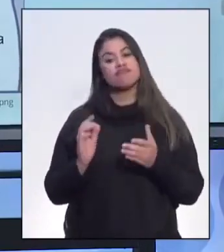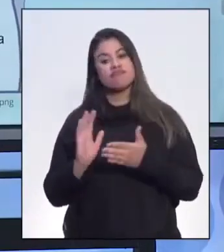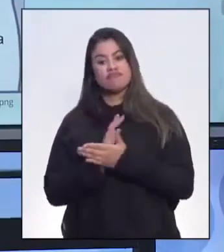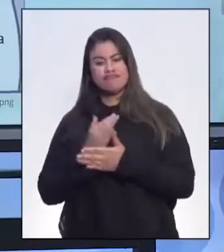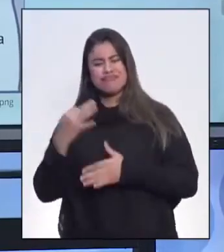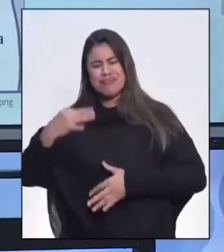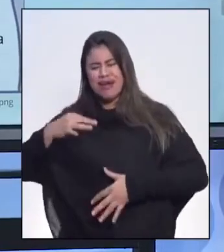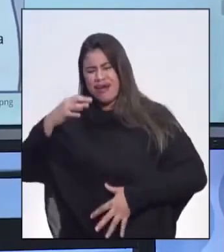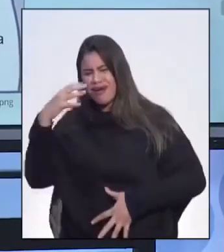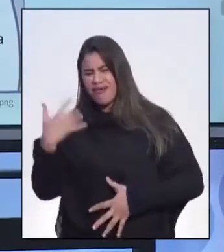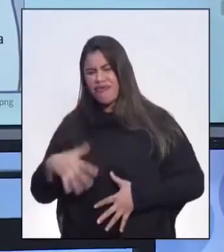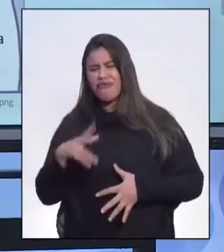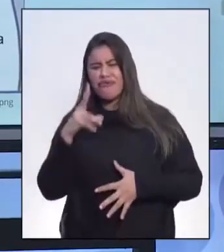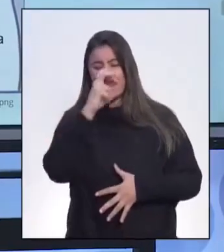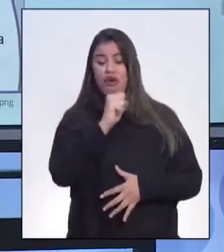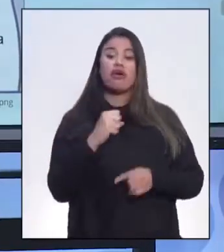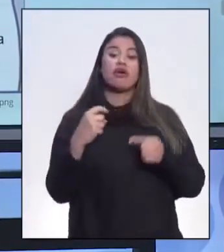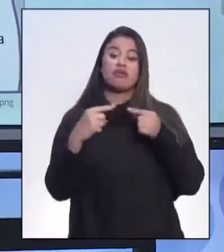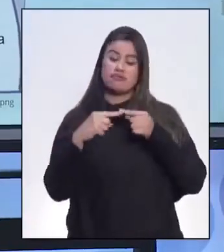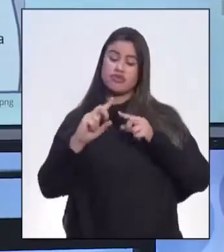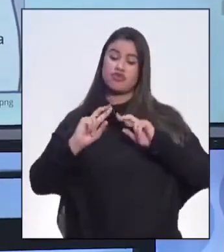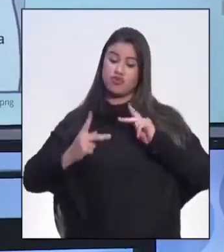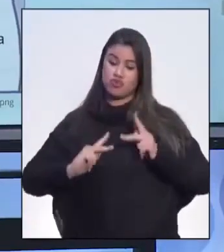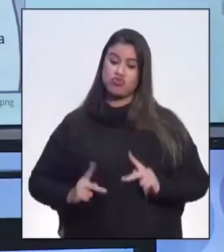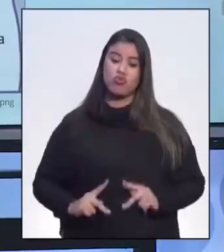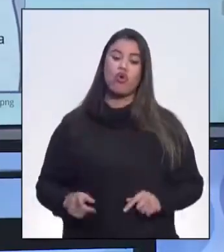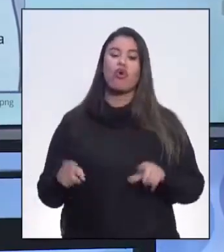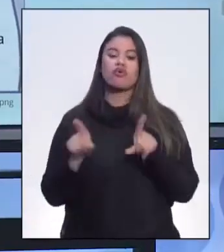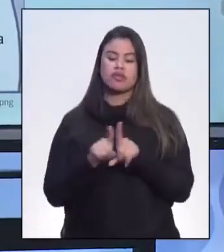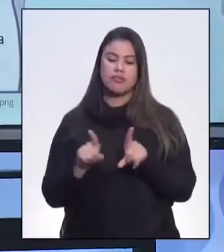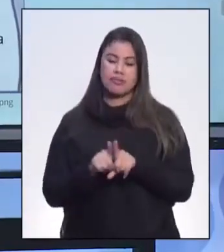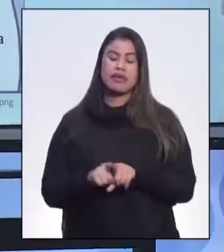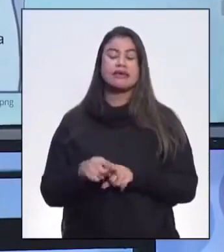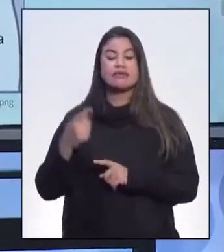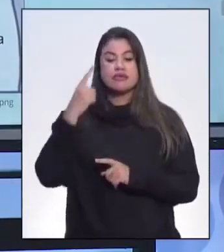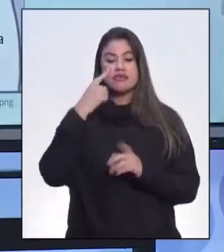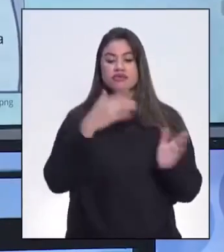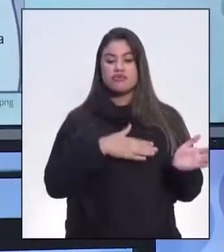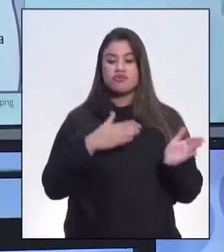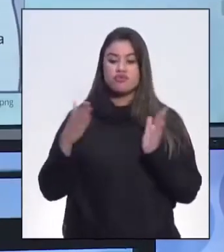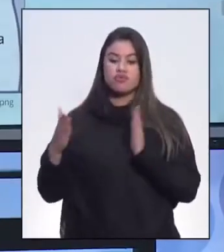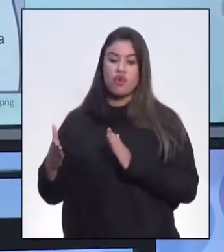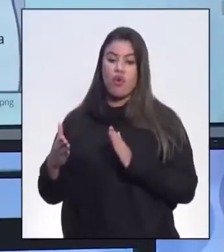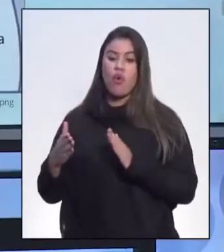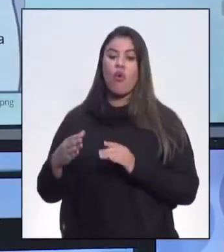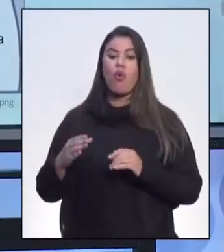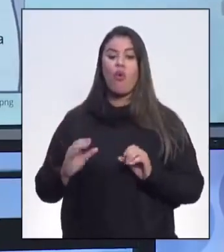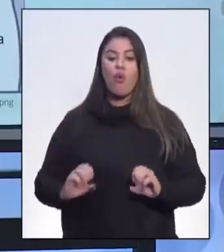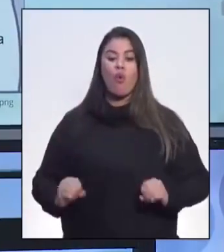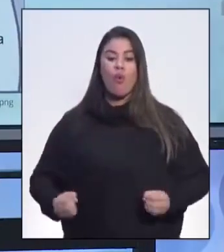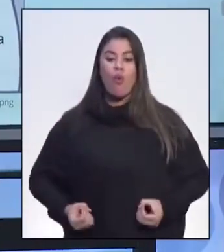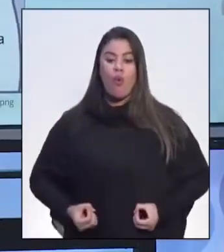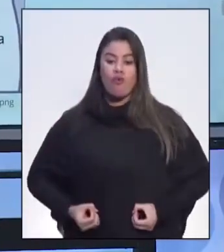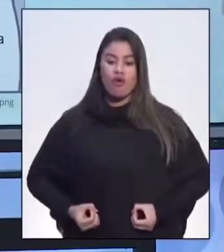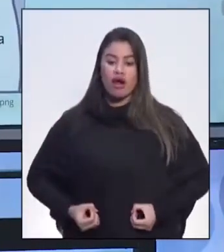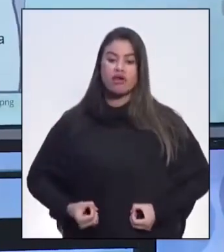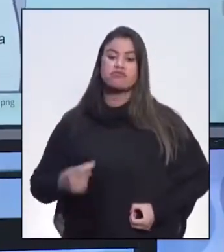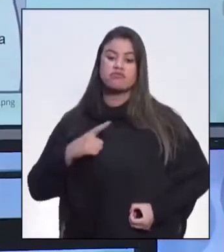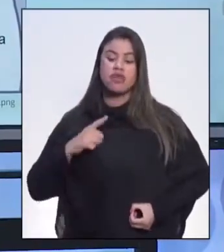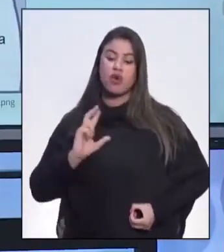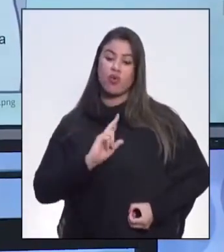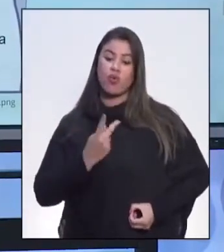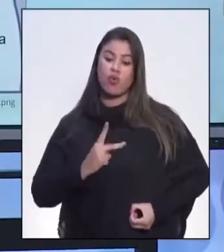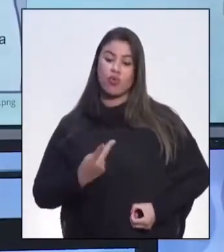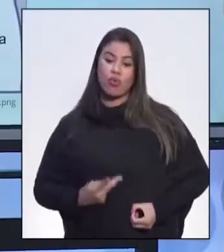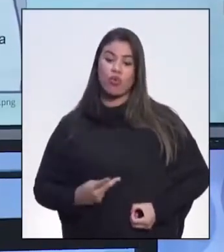tem questões hormonais envolvidas também. E a gente viu aí no vídeo que o ovário, ele também vai liberar 2 hormônios, não é